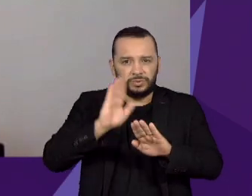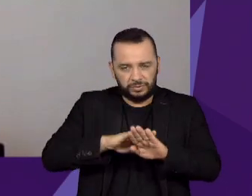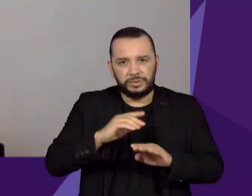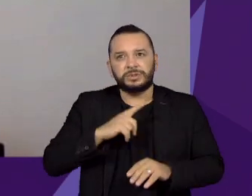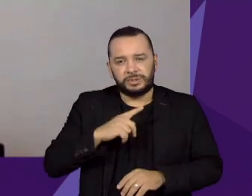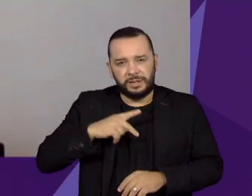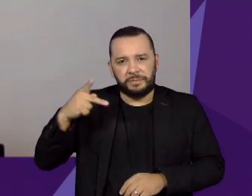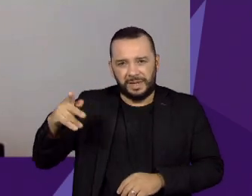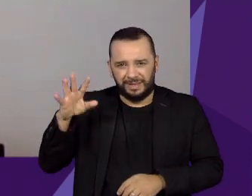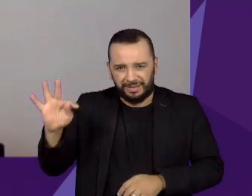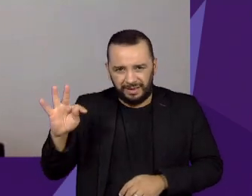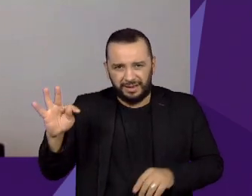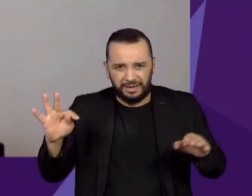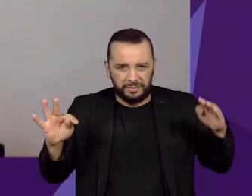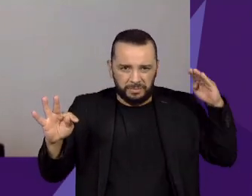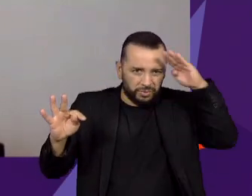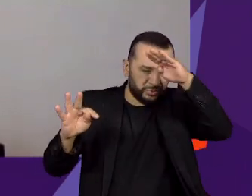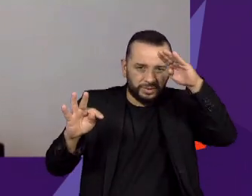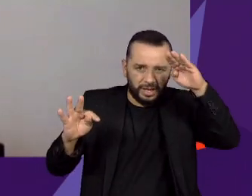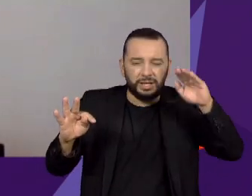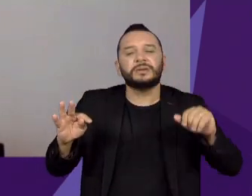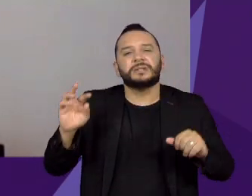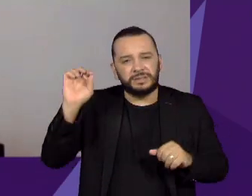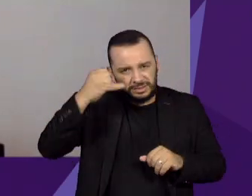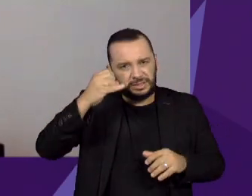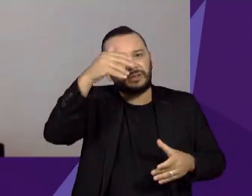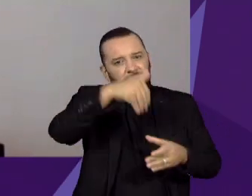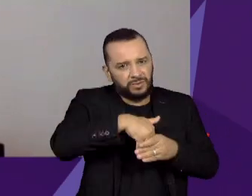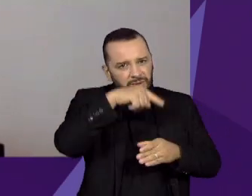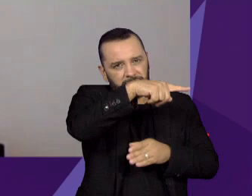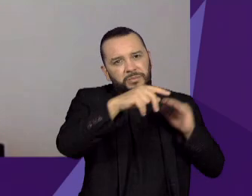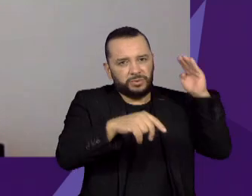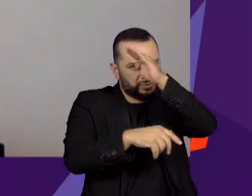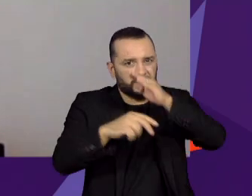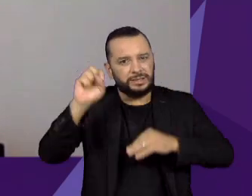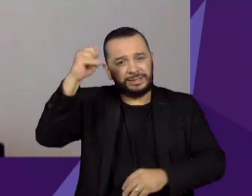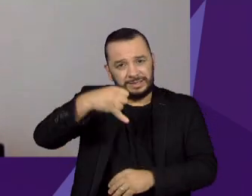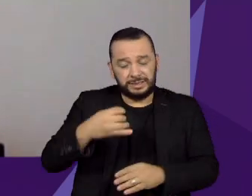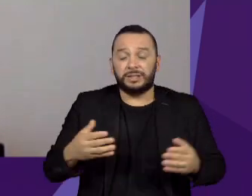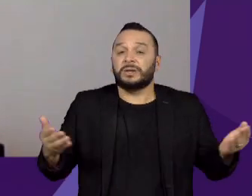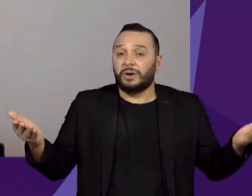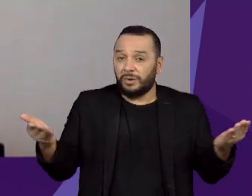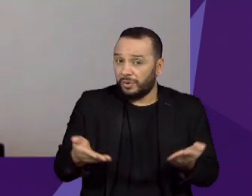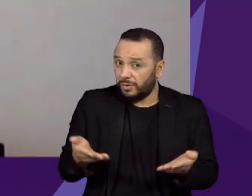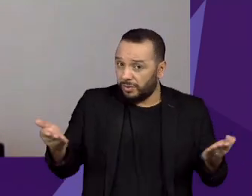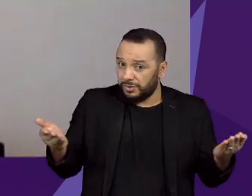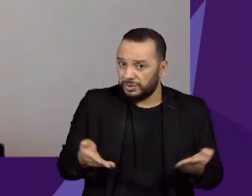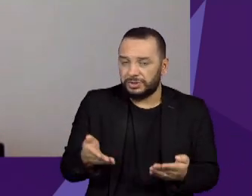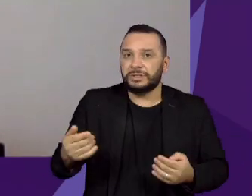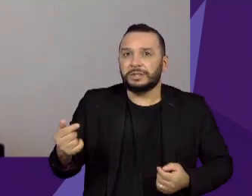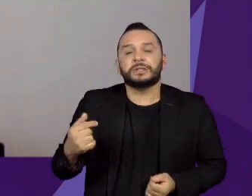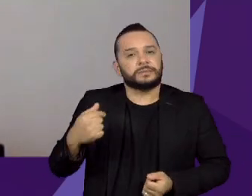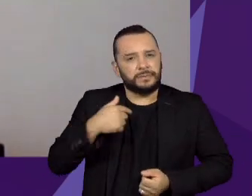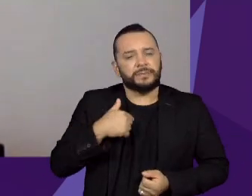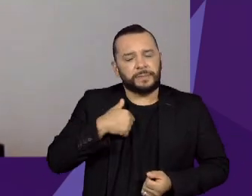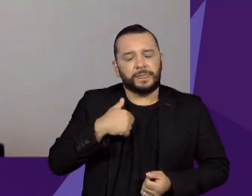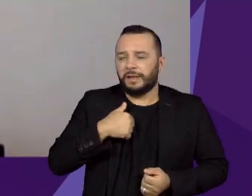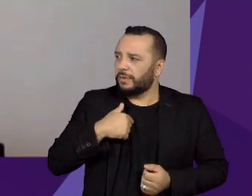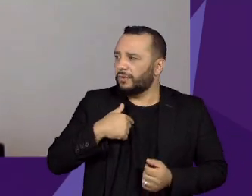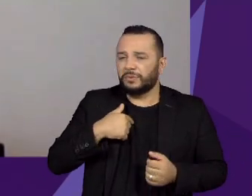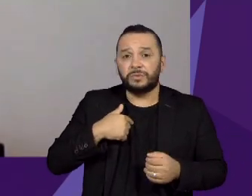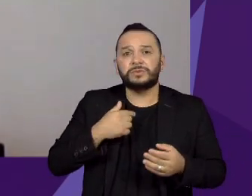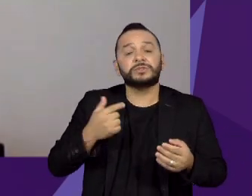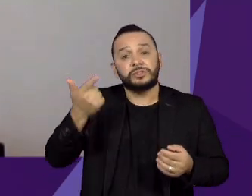cenário, sim. Se eu tivesse ali naquele momento, sim. Hoje, se eu tivesse que viver esse pesadelo, que é o que eles estão querendo, eles